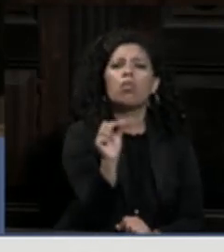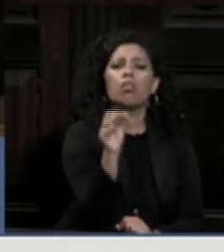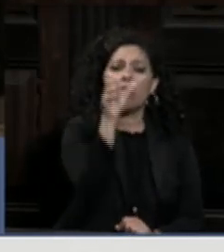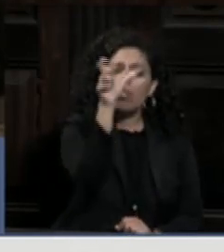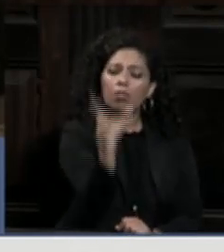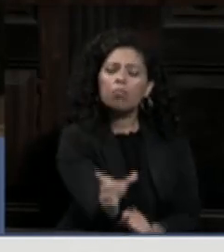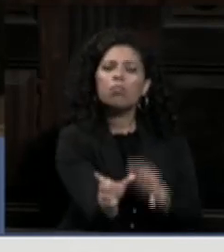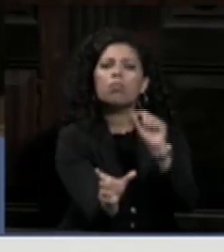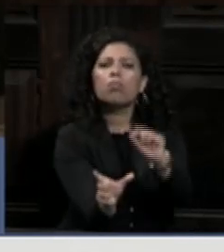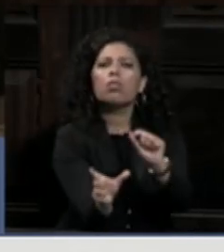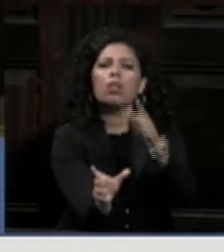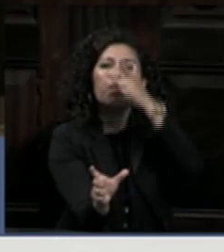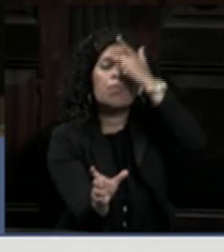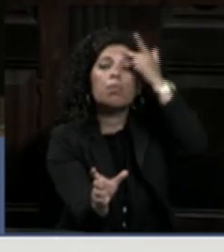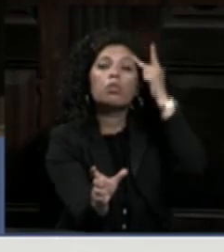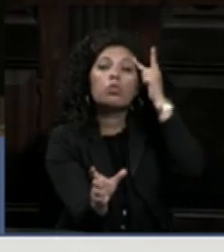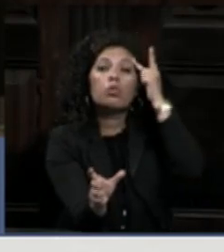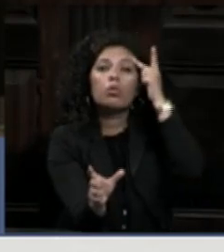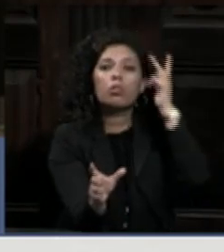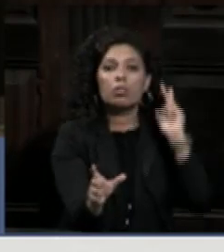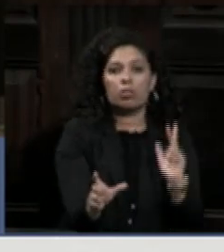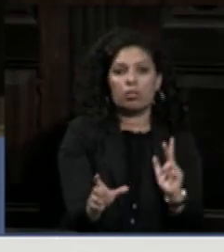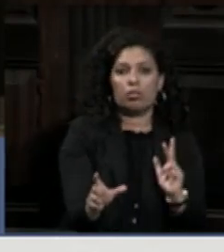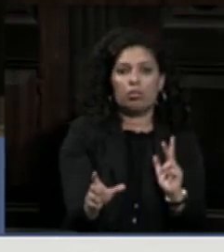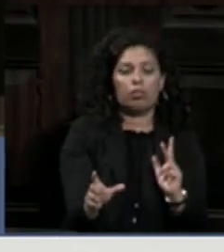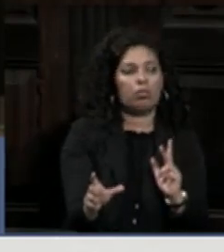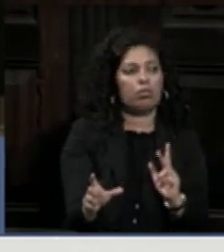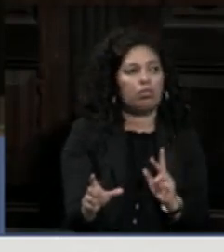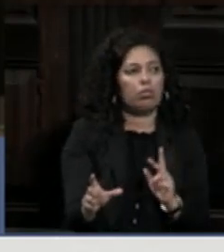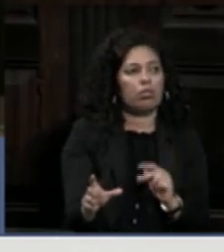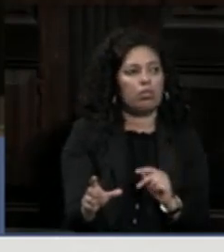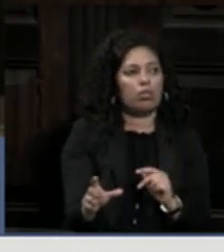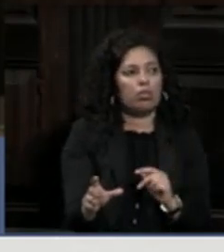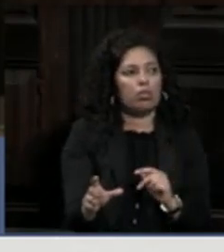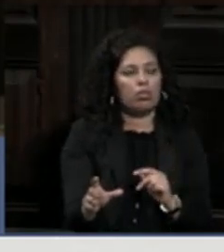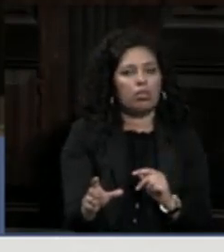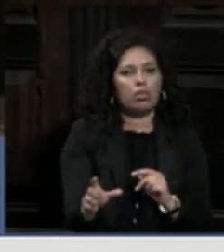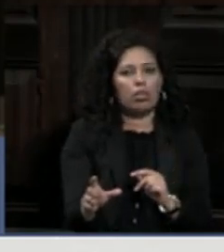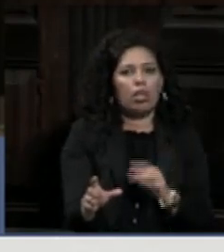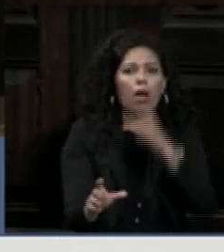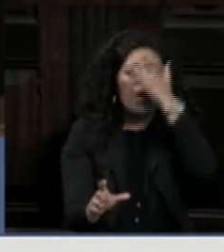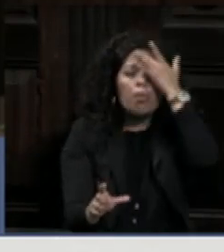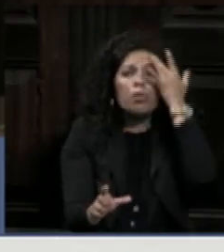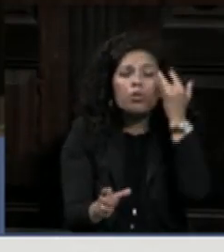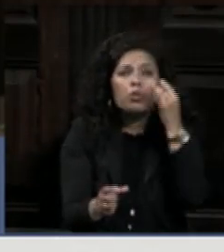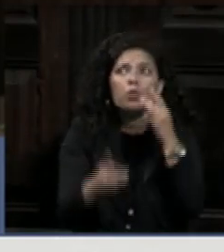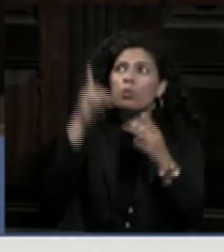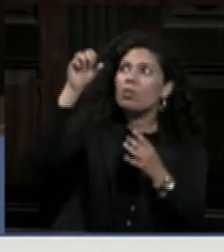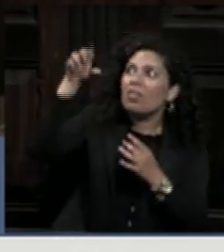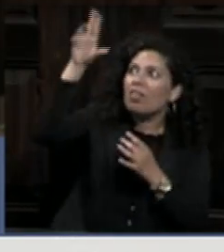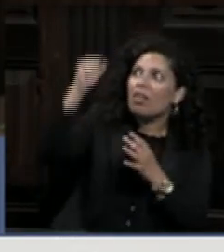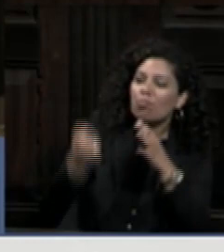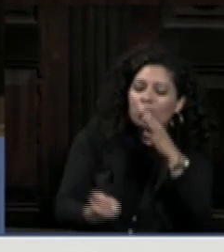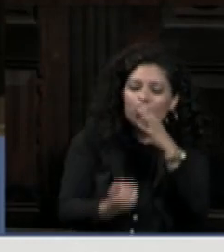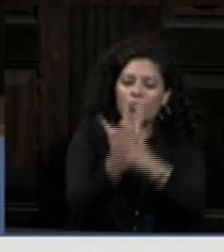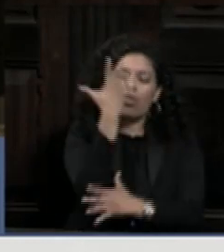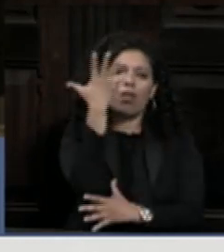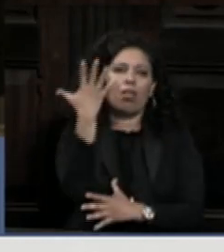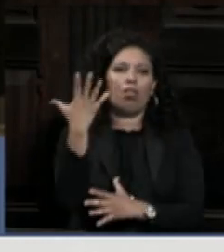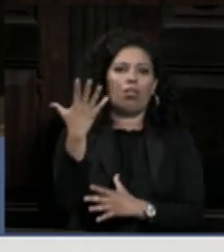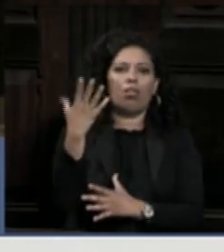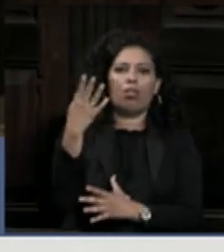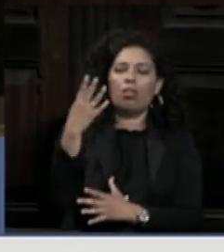o ser humano digno que foi criado à imagem e